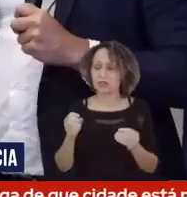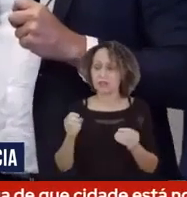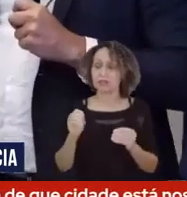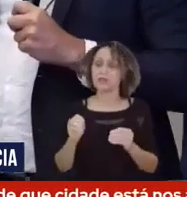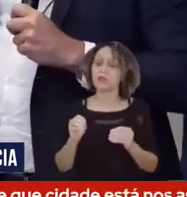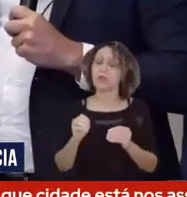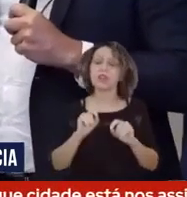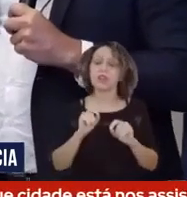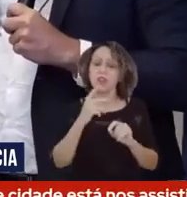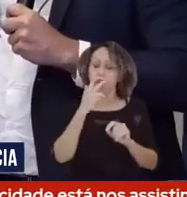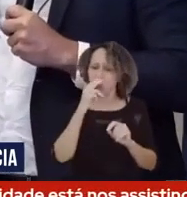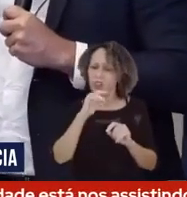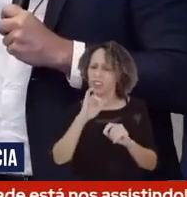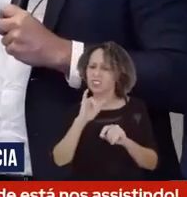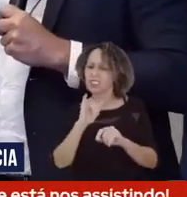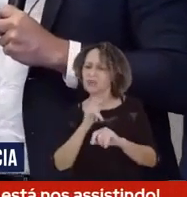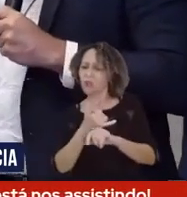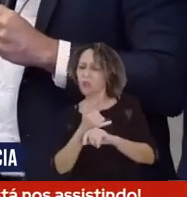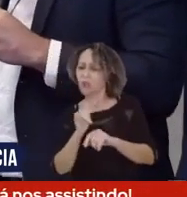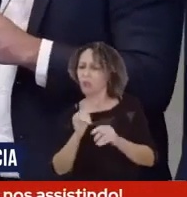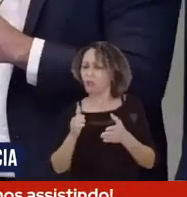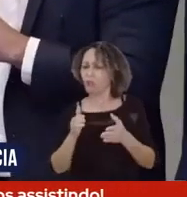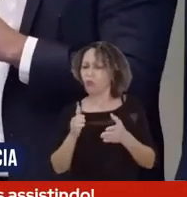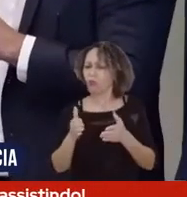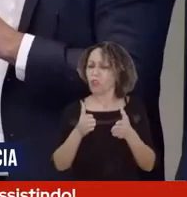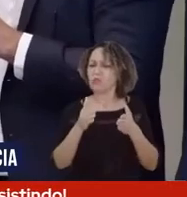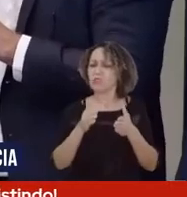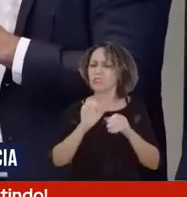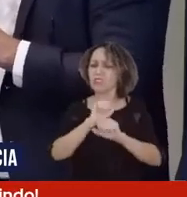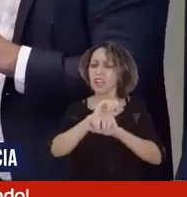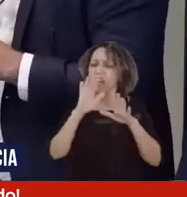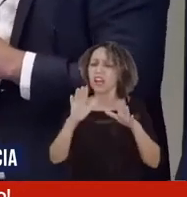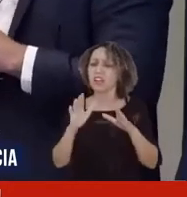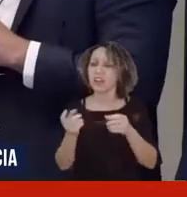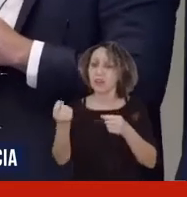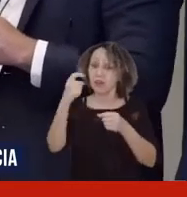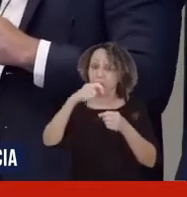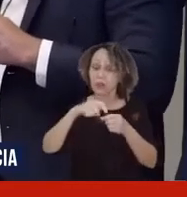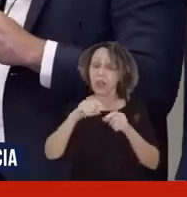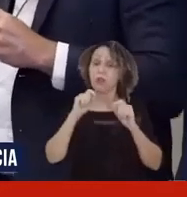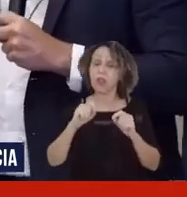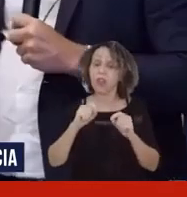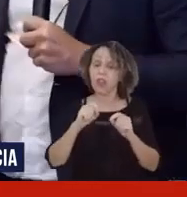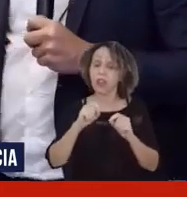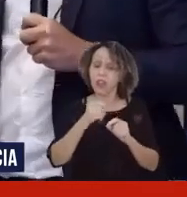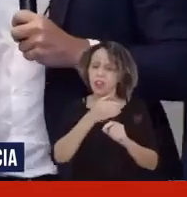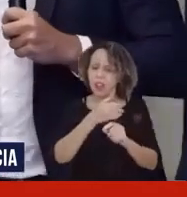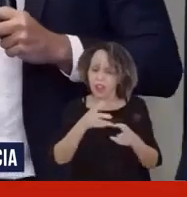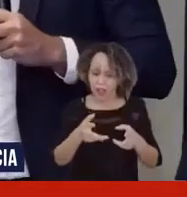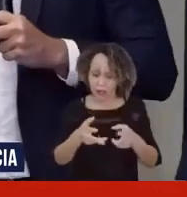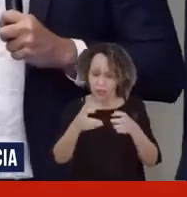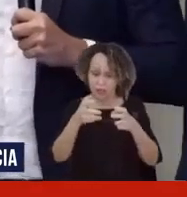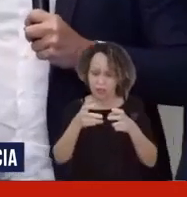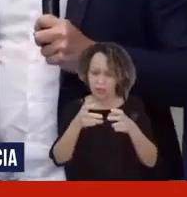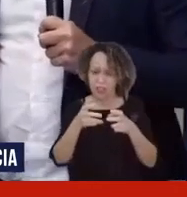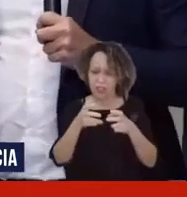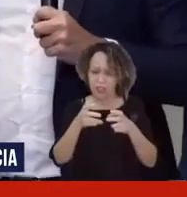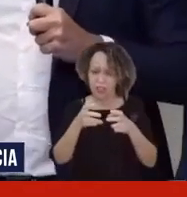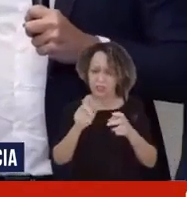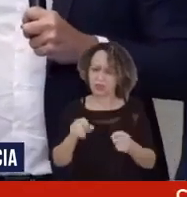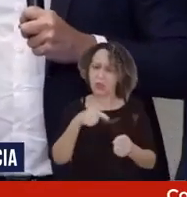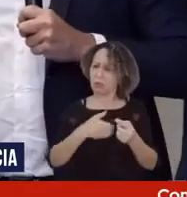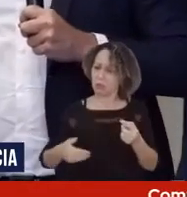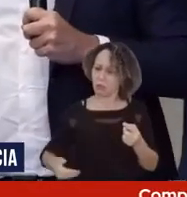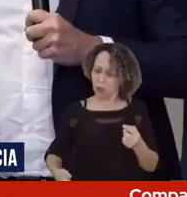muito claro. É retomar o espírito público da Petrobras. A Petrobras, como bem falou Eduardo Costa